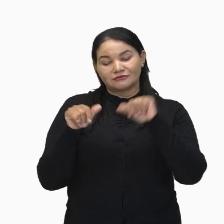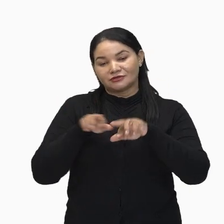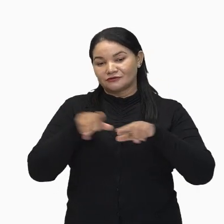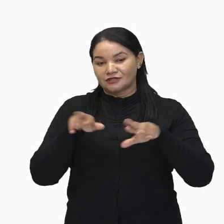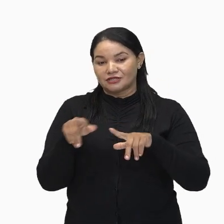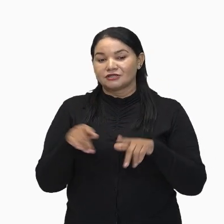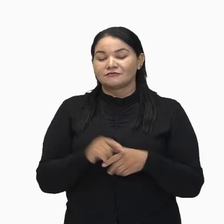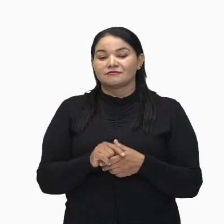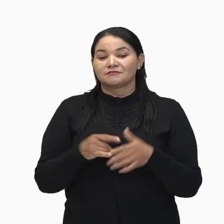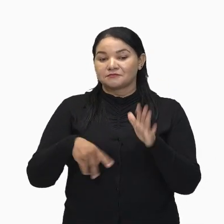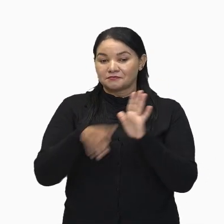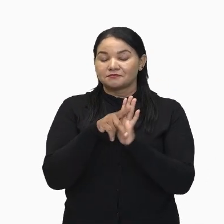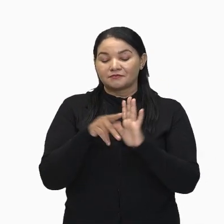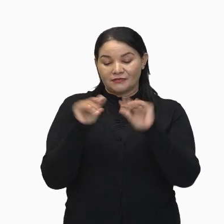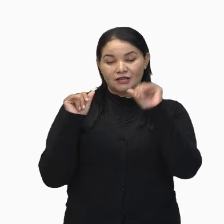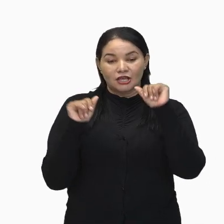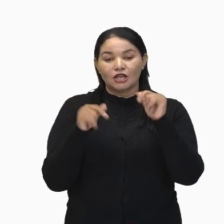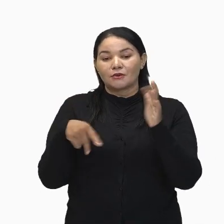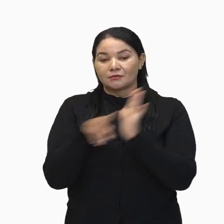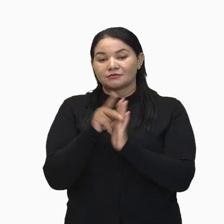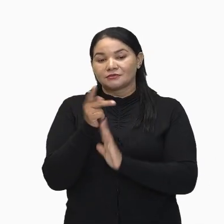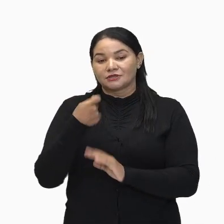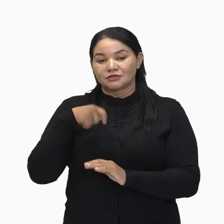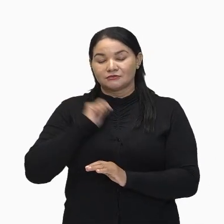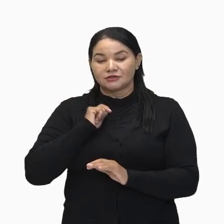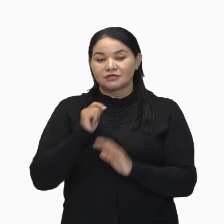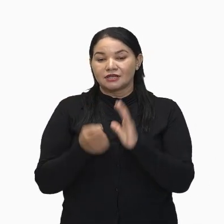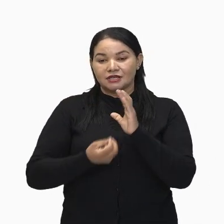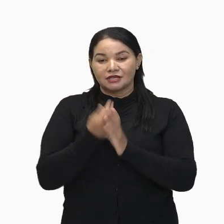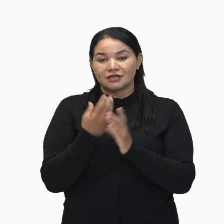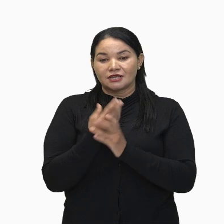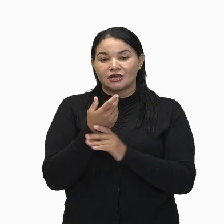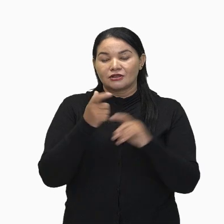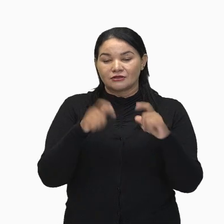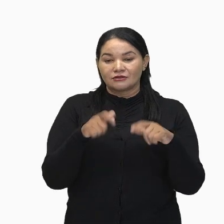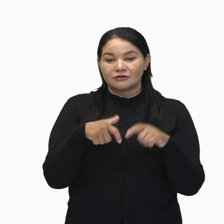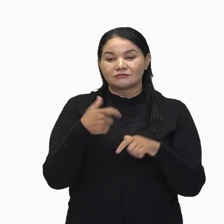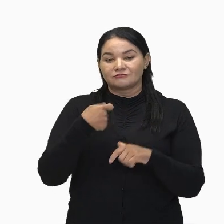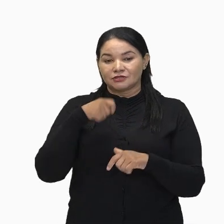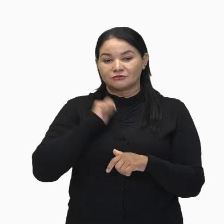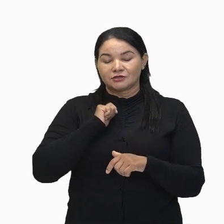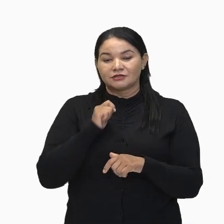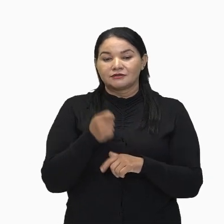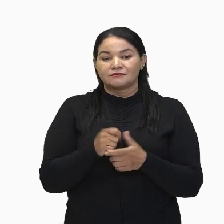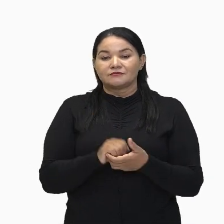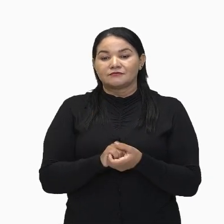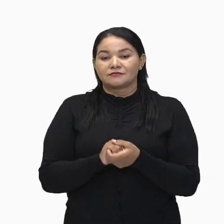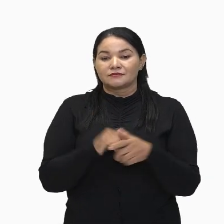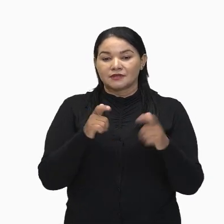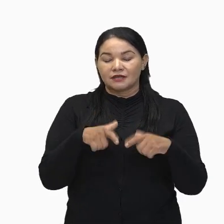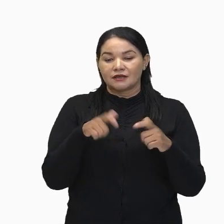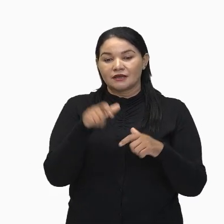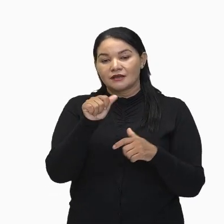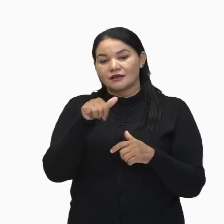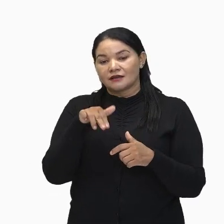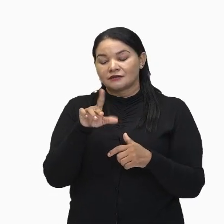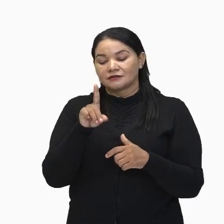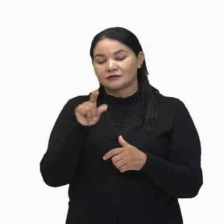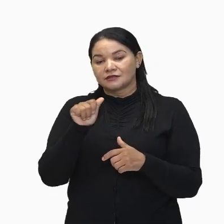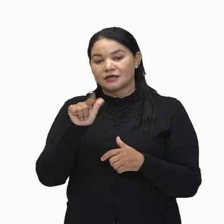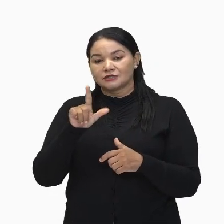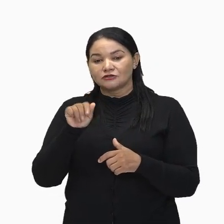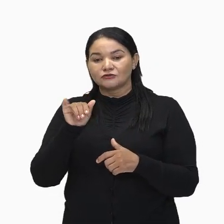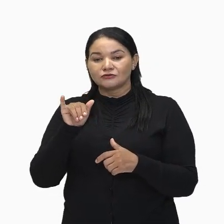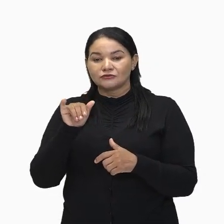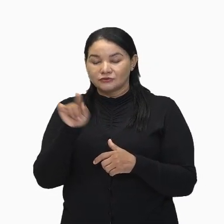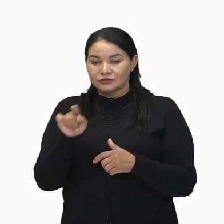espanhola e foi desenvolvida na Espanha, mais especificamente em Andaluzia, trazendo também